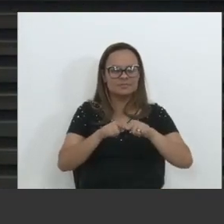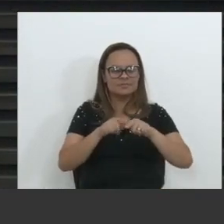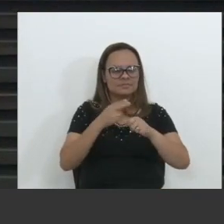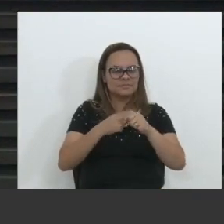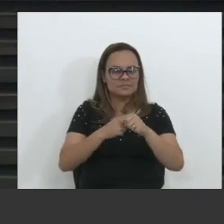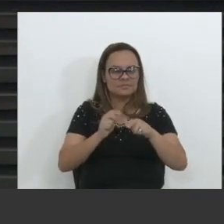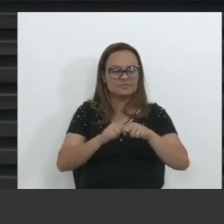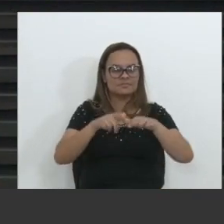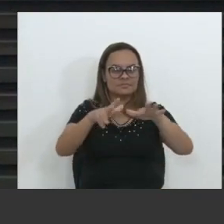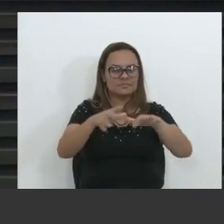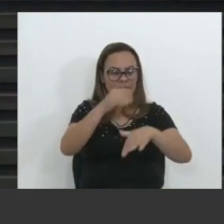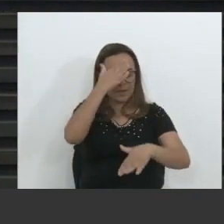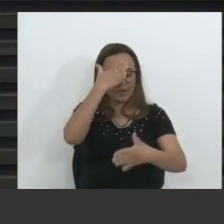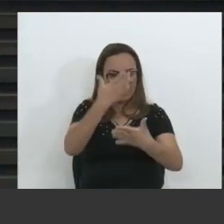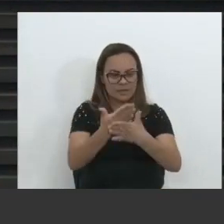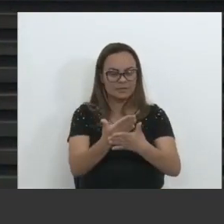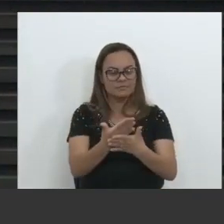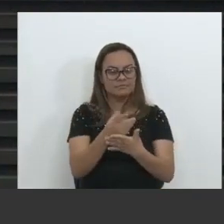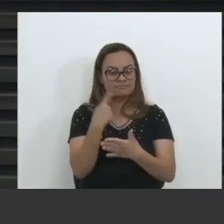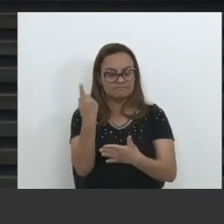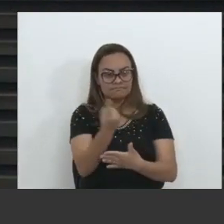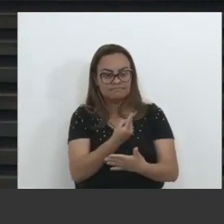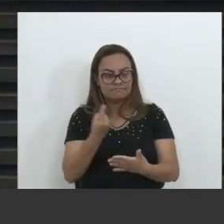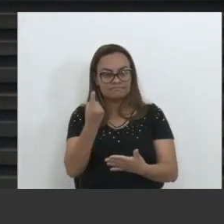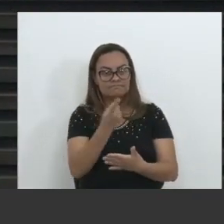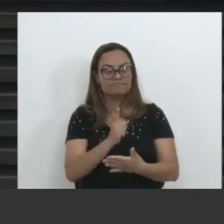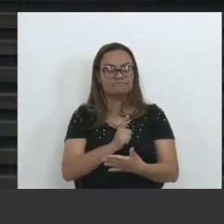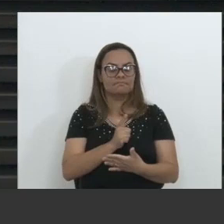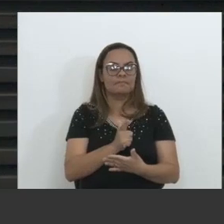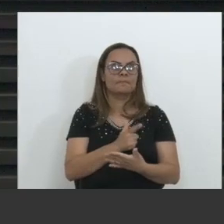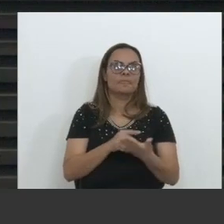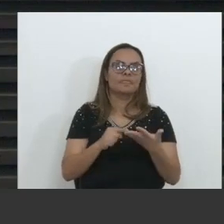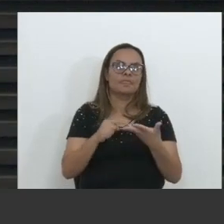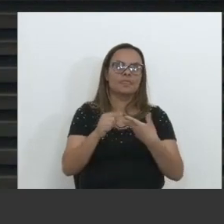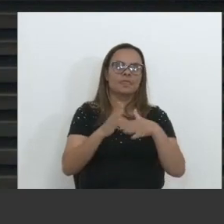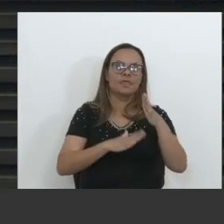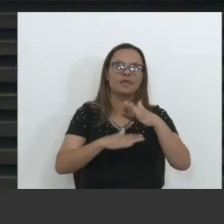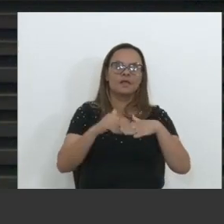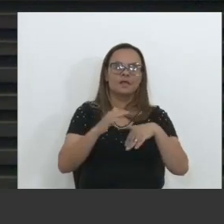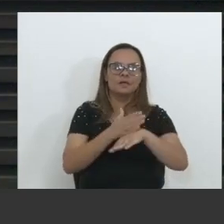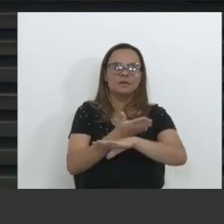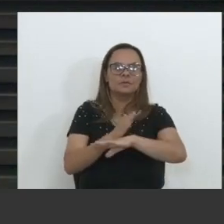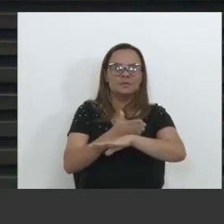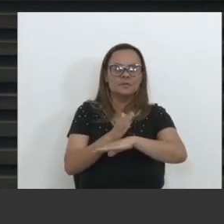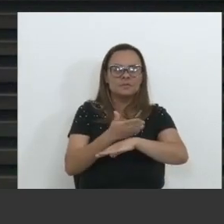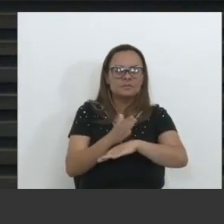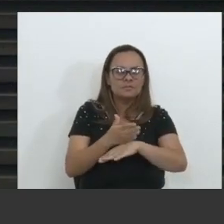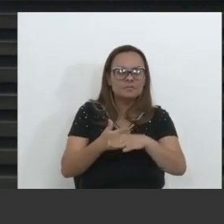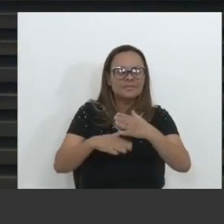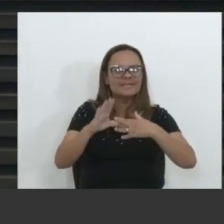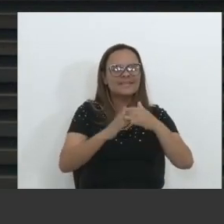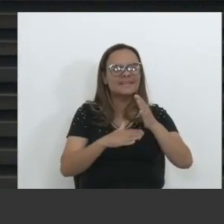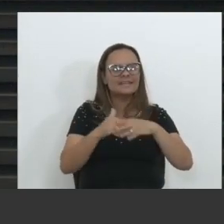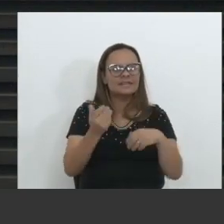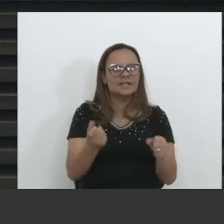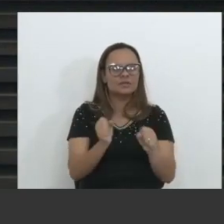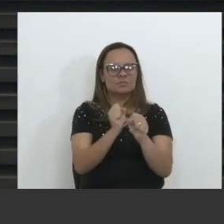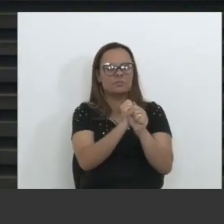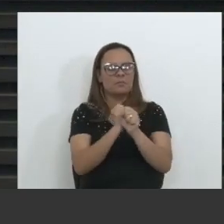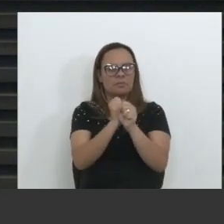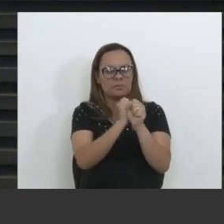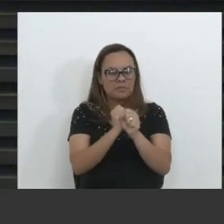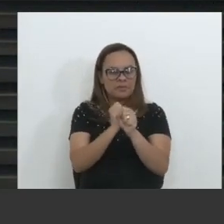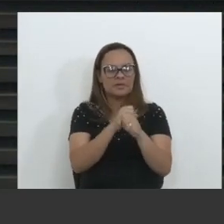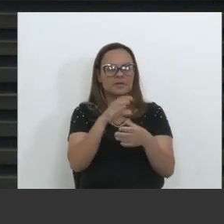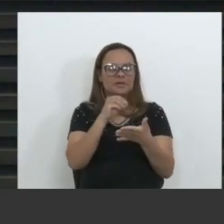Pois acredito ou melhor acreditamos que existam muitos talentos inertes parados engessados pela